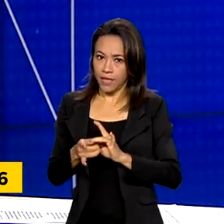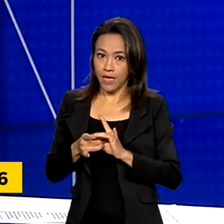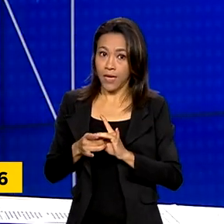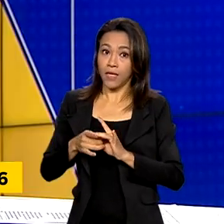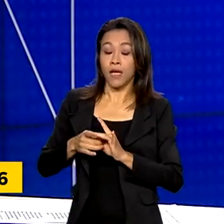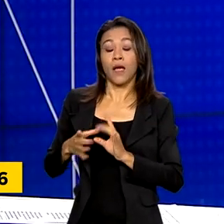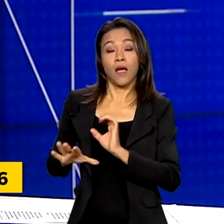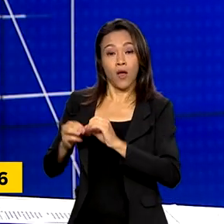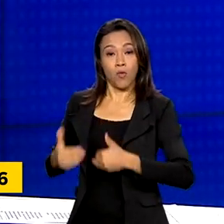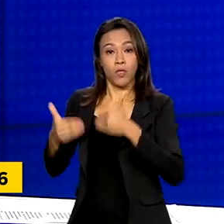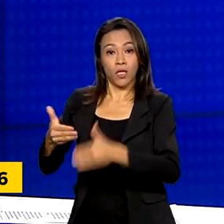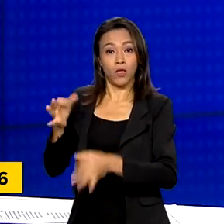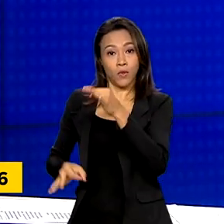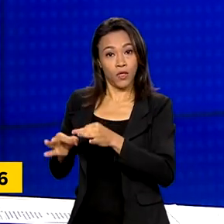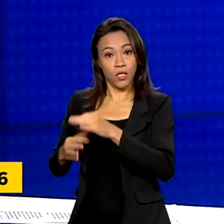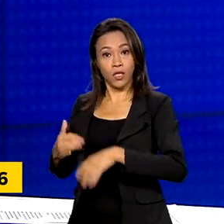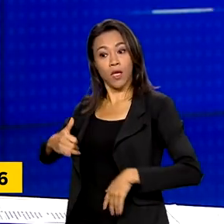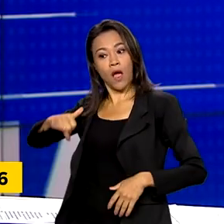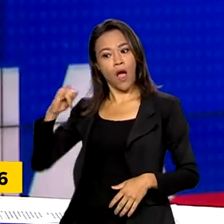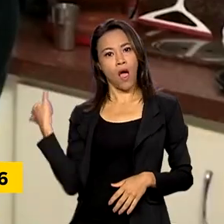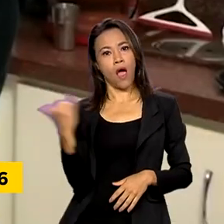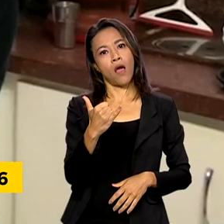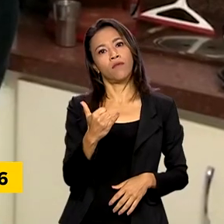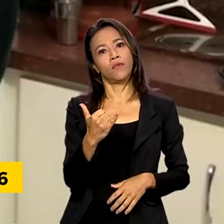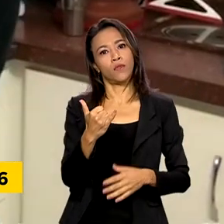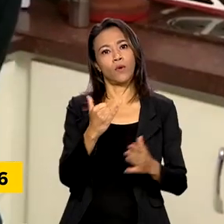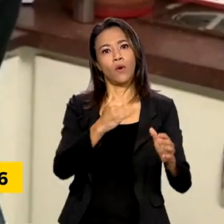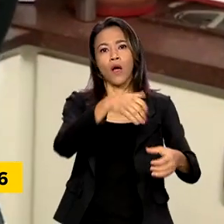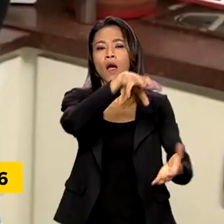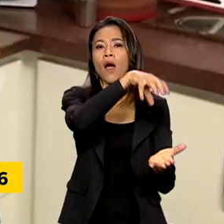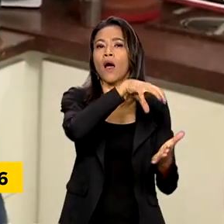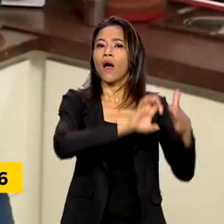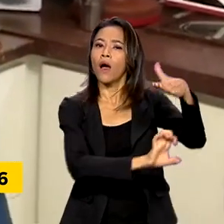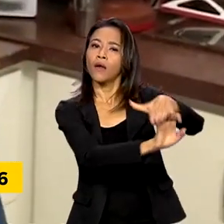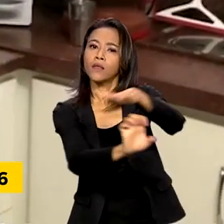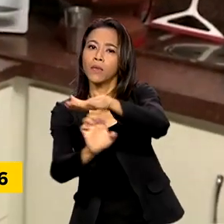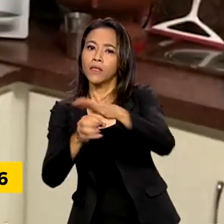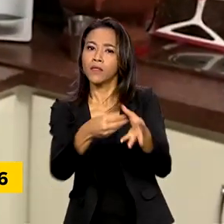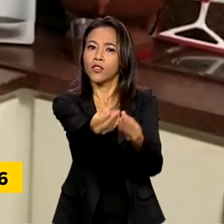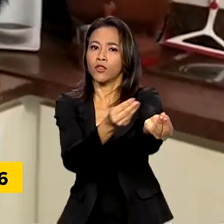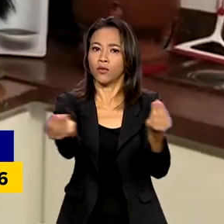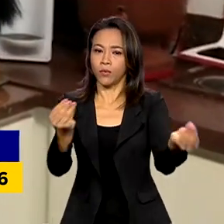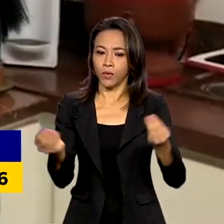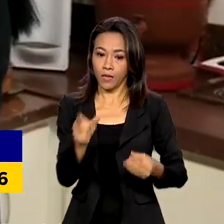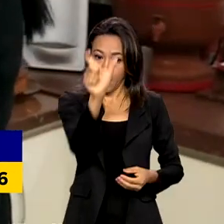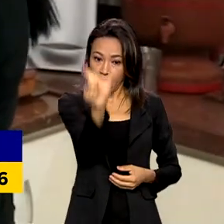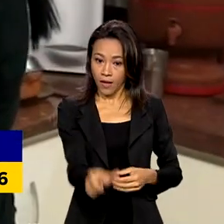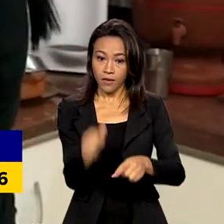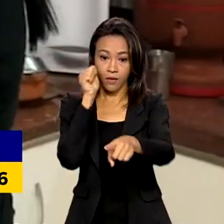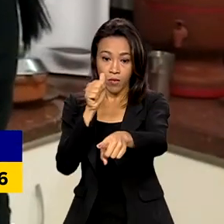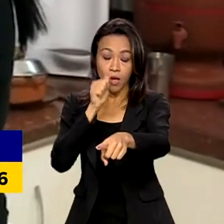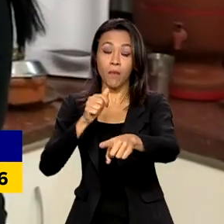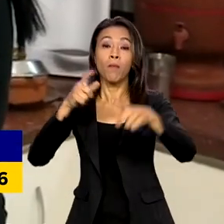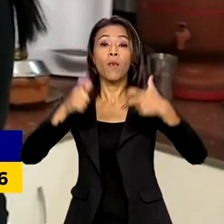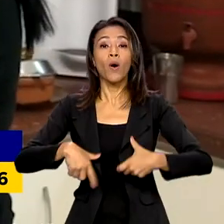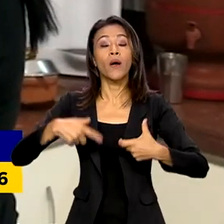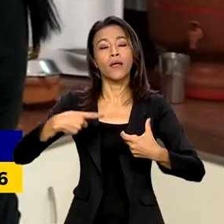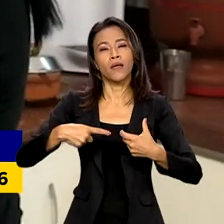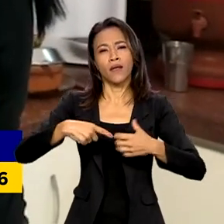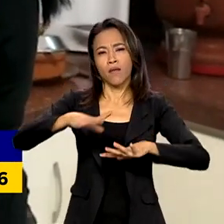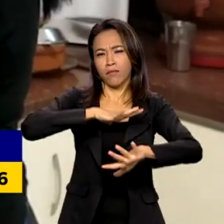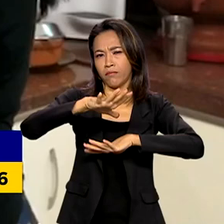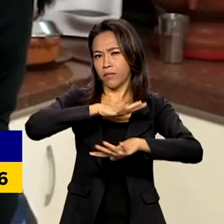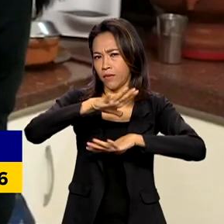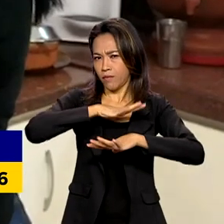Pública, notificou as distribuidoras. A Rosângela mora em Águas Lindas de Goiás, a cerca de 50 quilômetros de